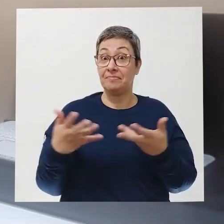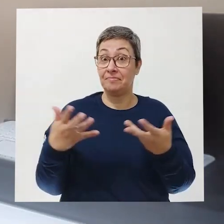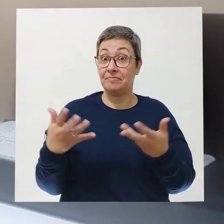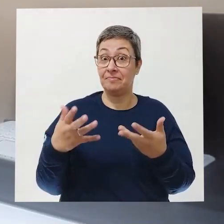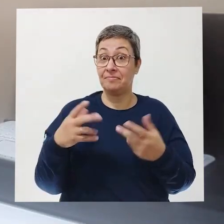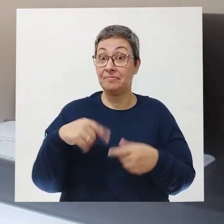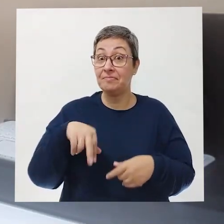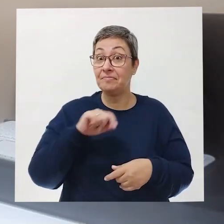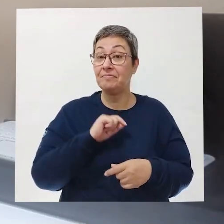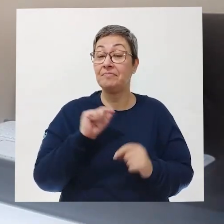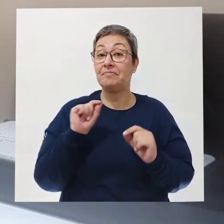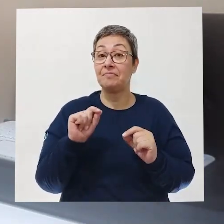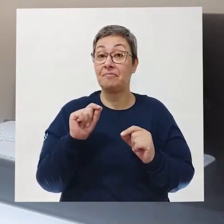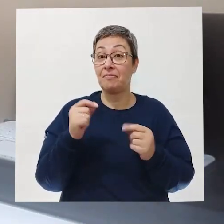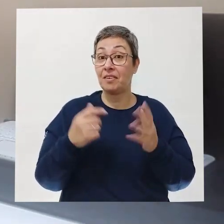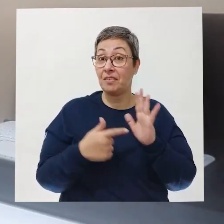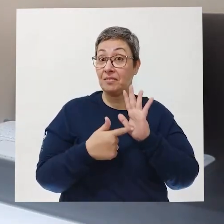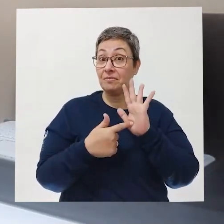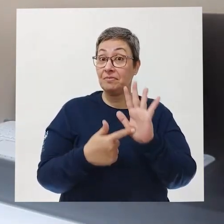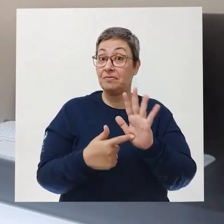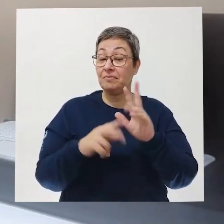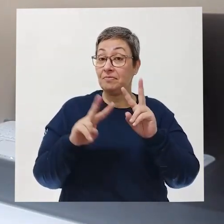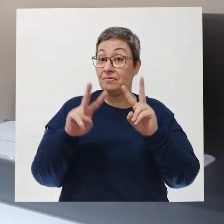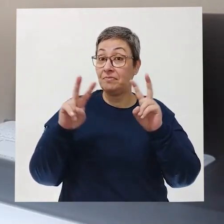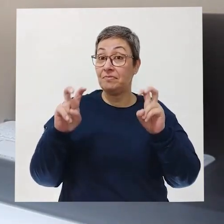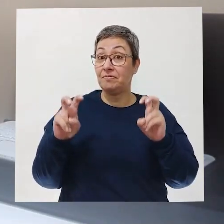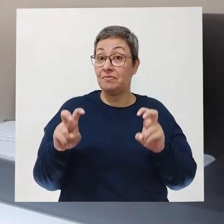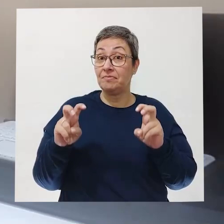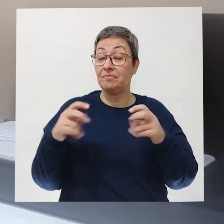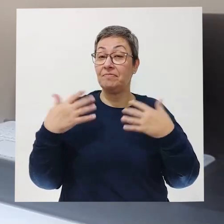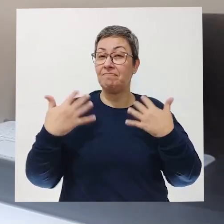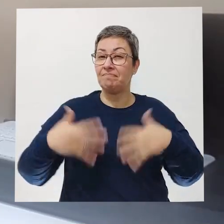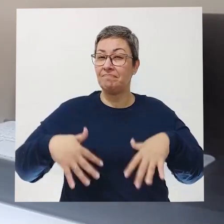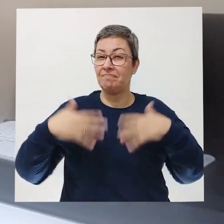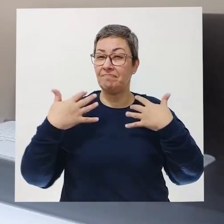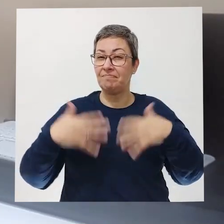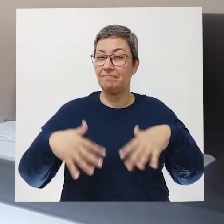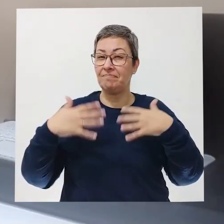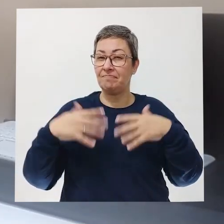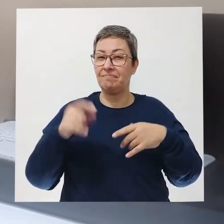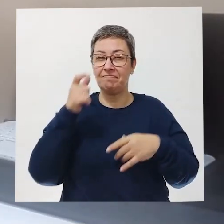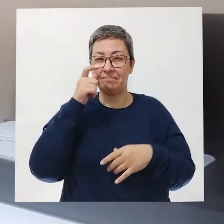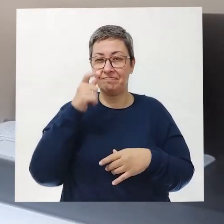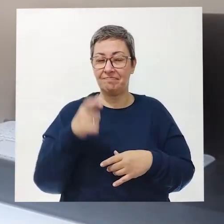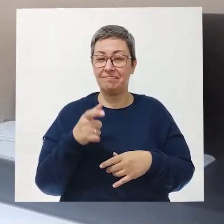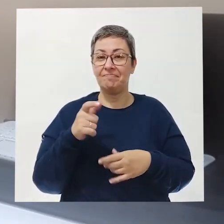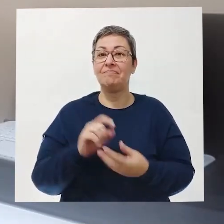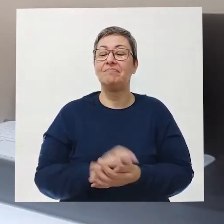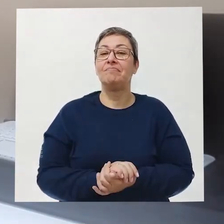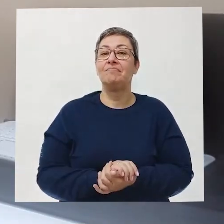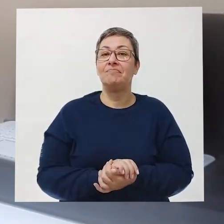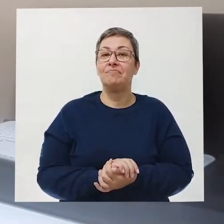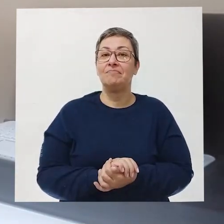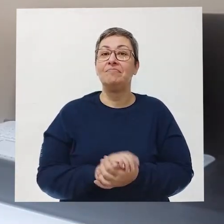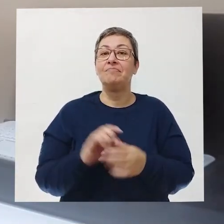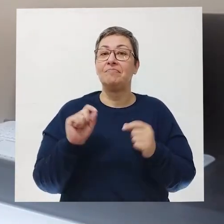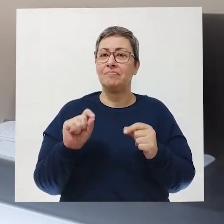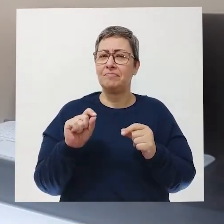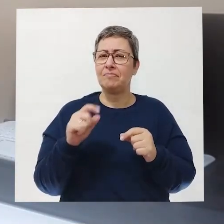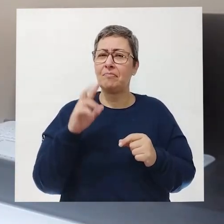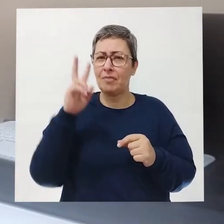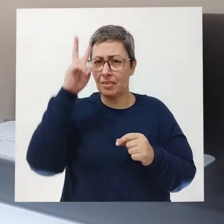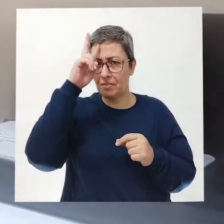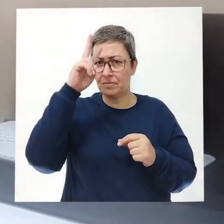Hoje nós vamos apresentar um tema super interessante. Vocês